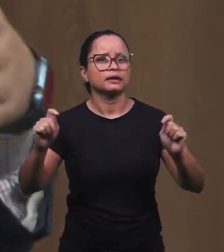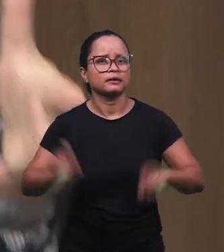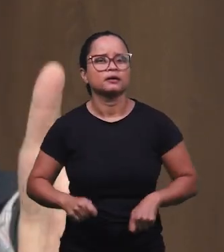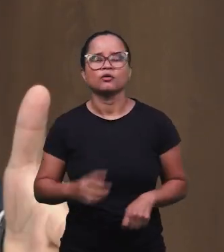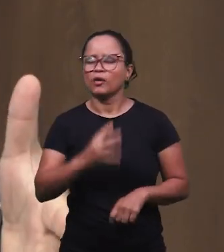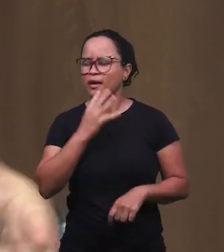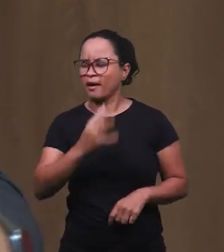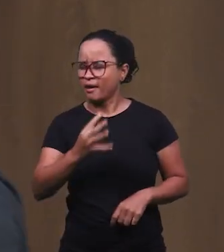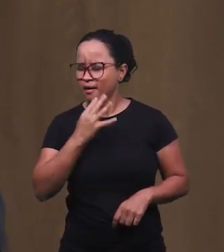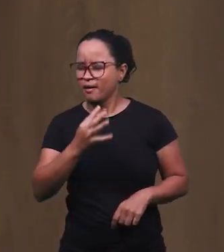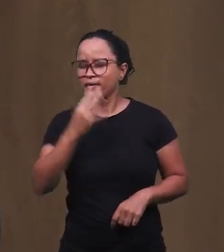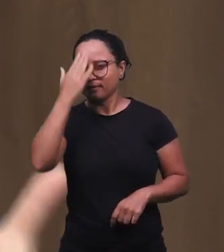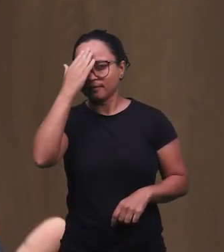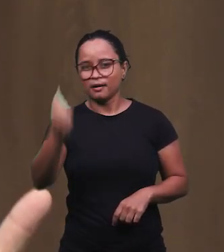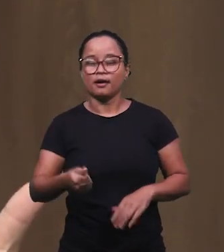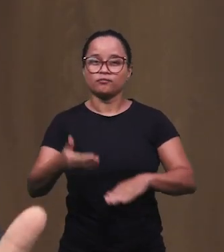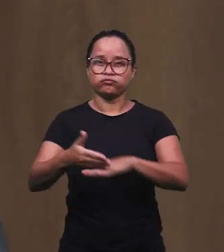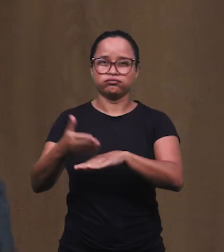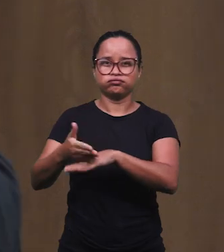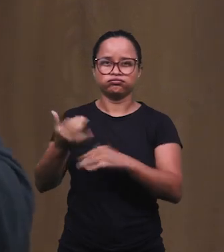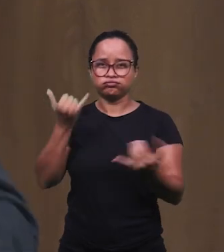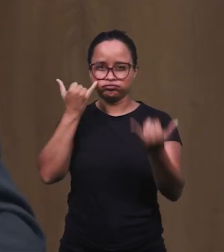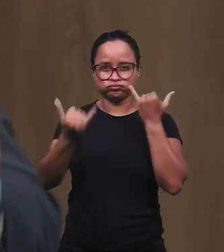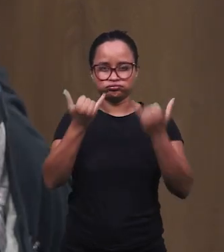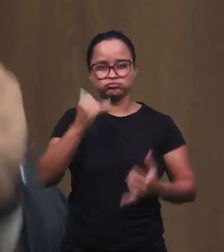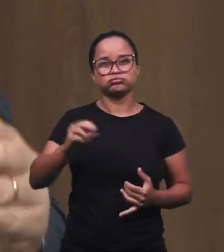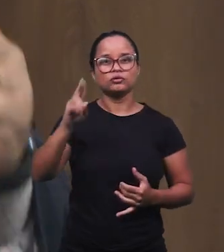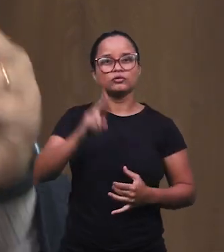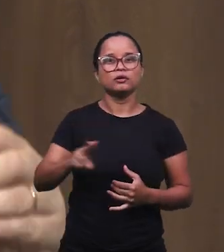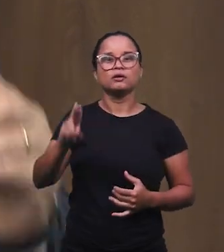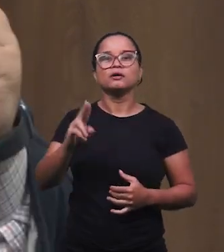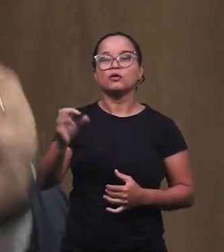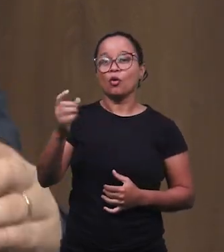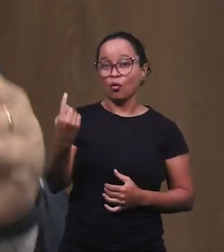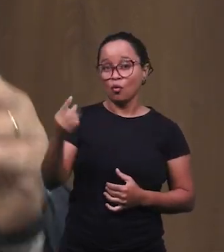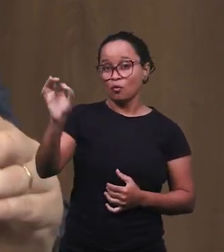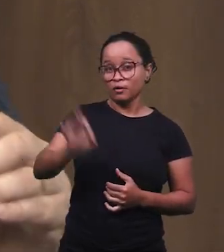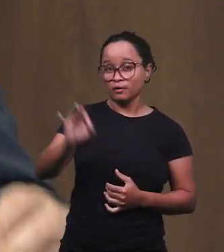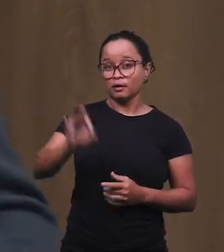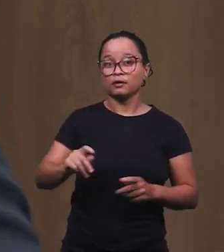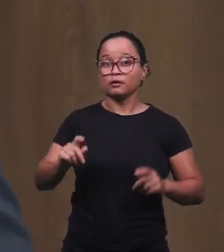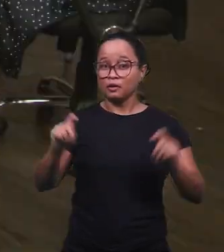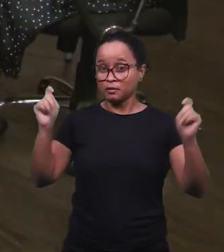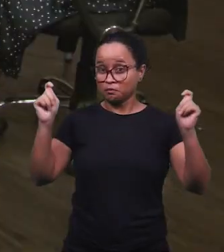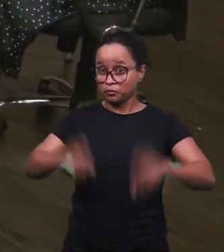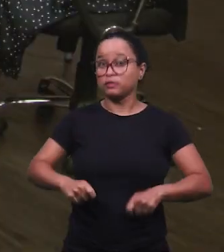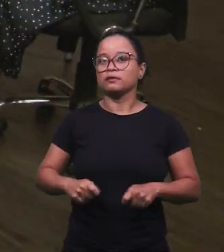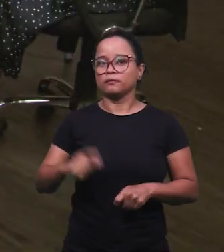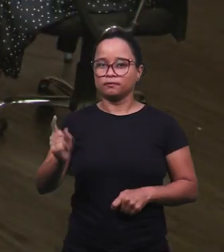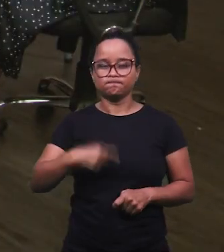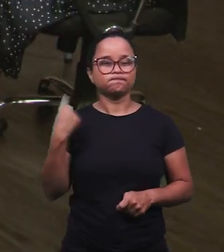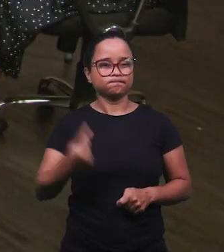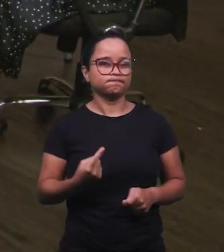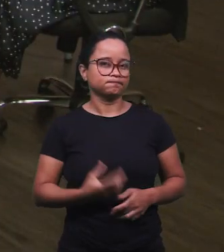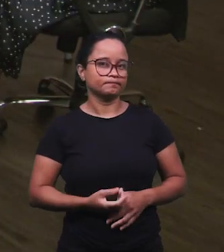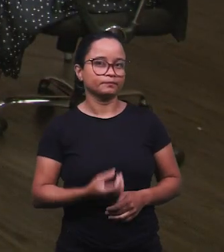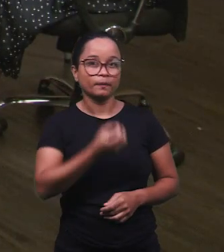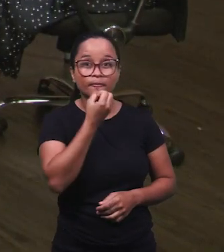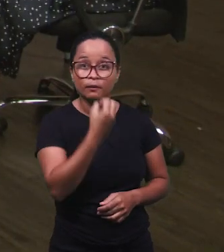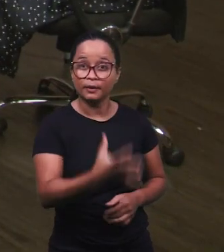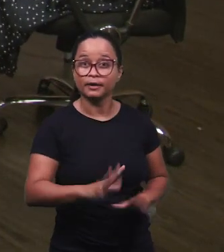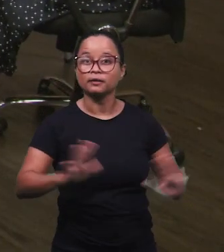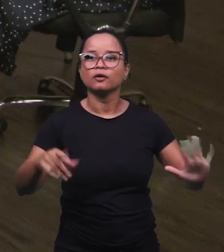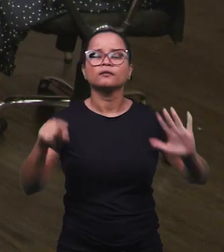tem o conhecimento, tem acesso à informação, a gente não usou 1% do que a gente pode fazer. Muito bem. Vamos lá, quem vai